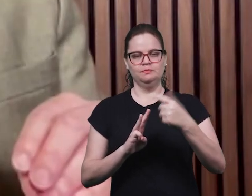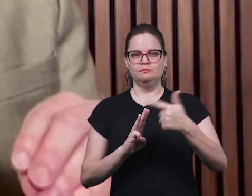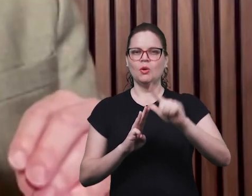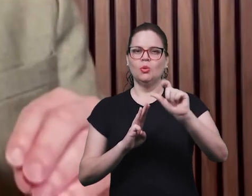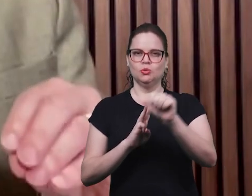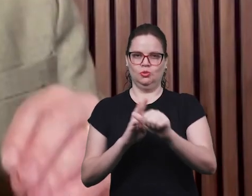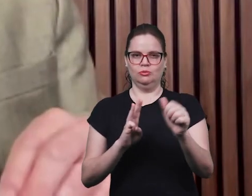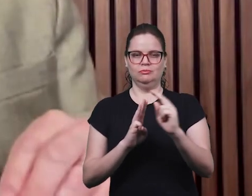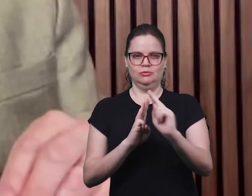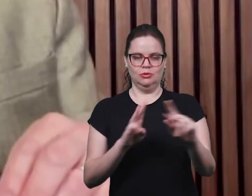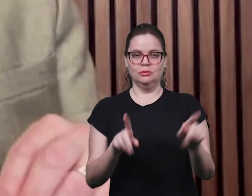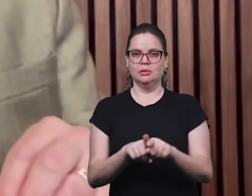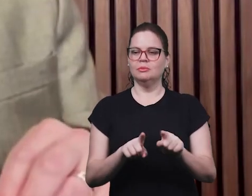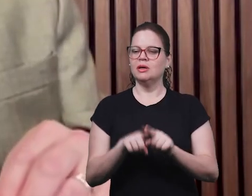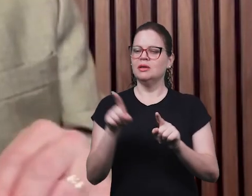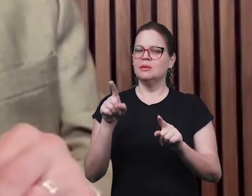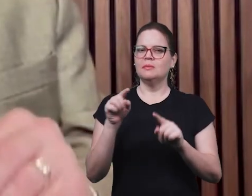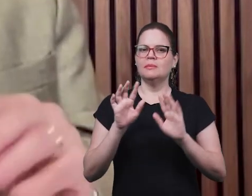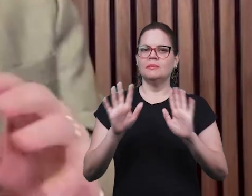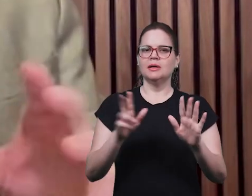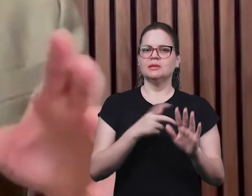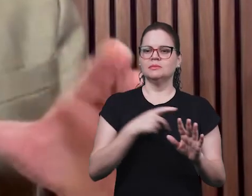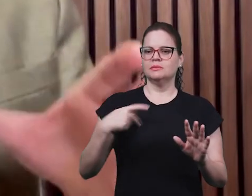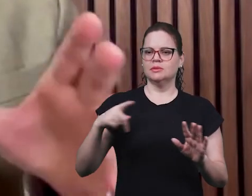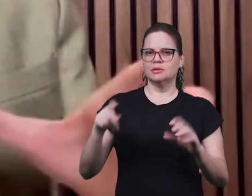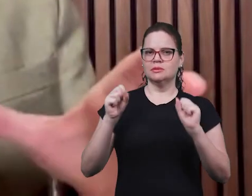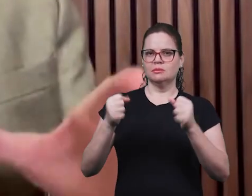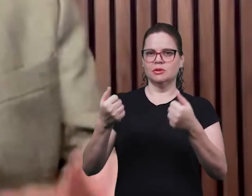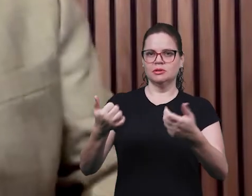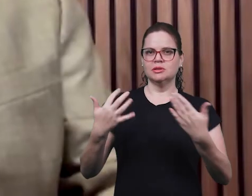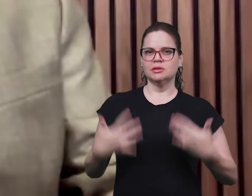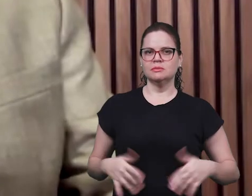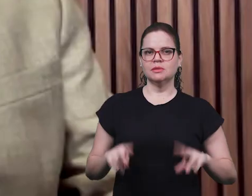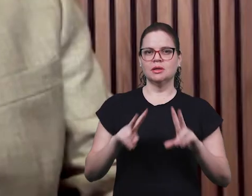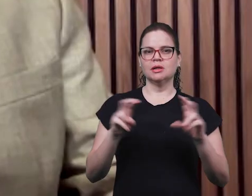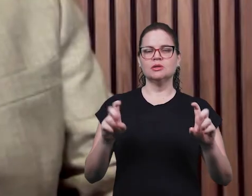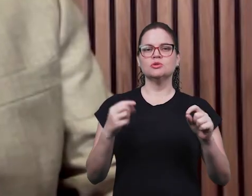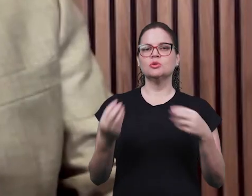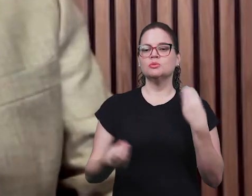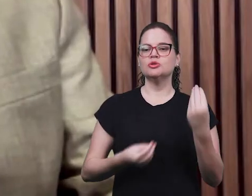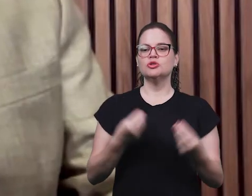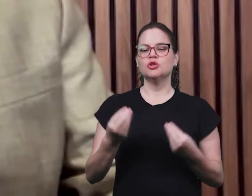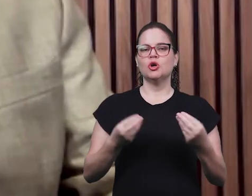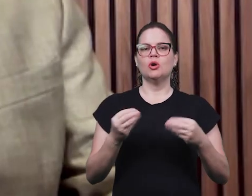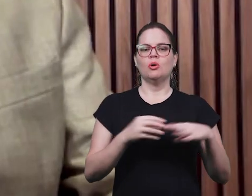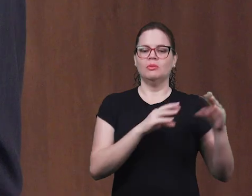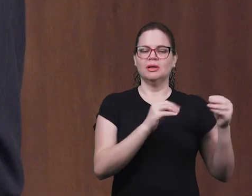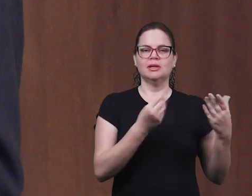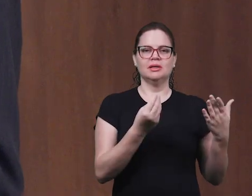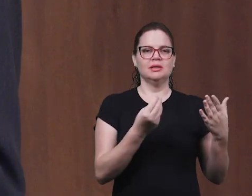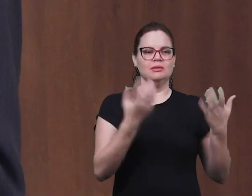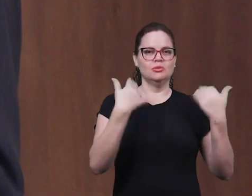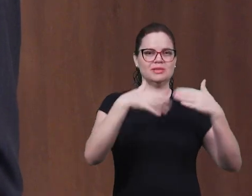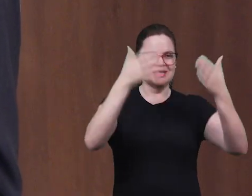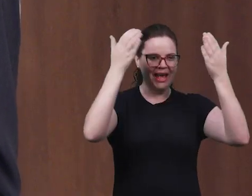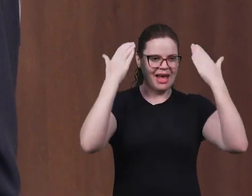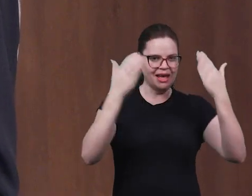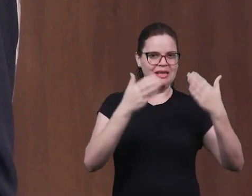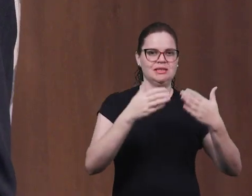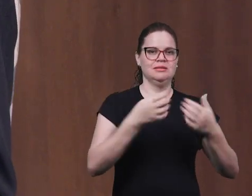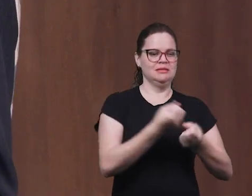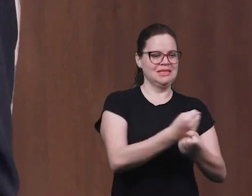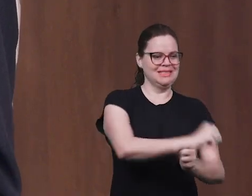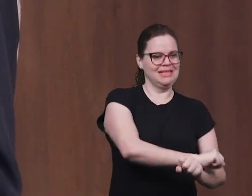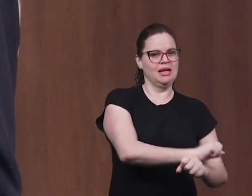detalhes das deportações e desses reis que nós acabamos de citar. Perfeitamente. Bom,